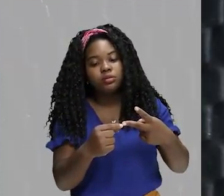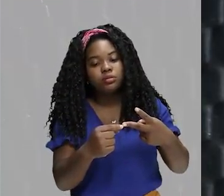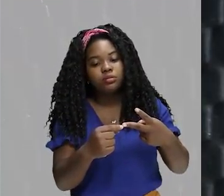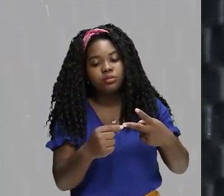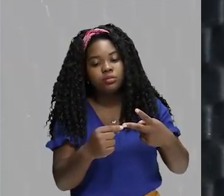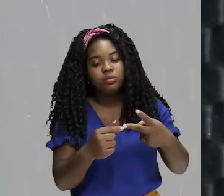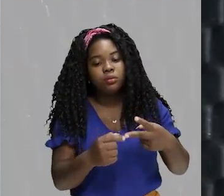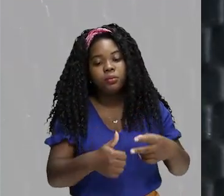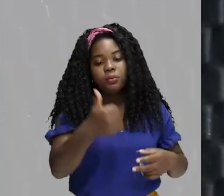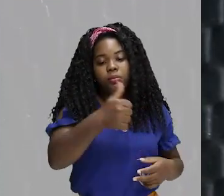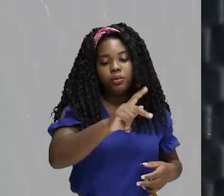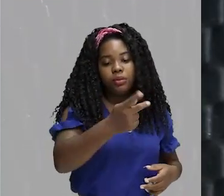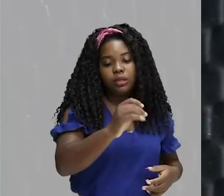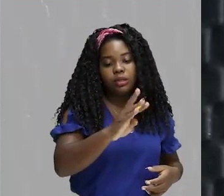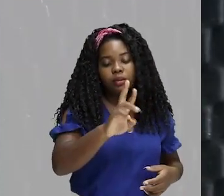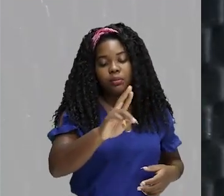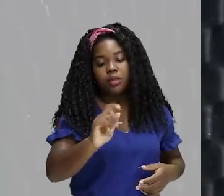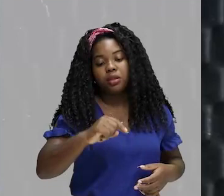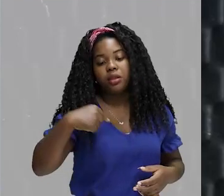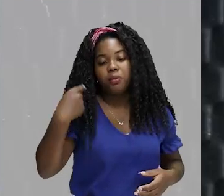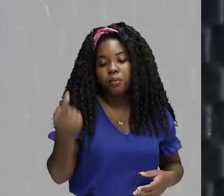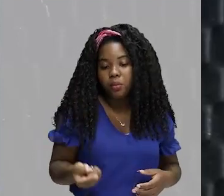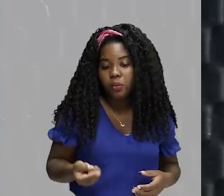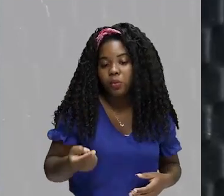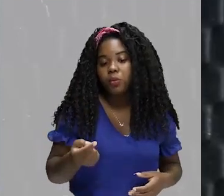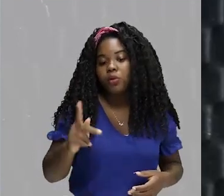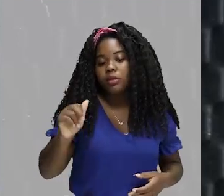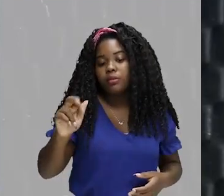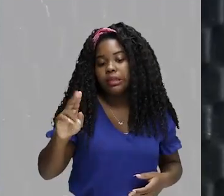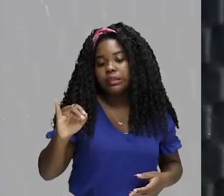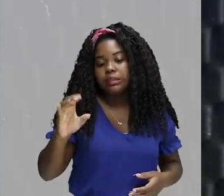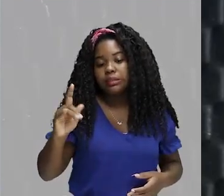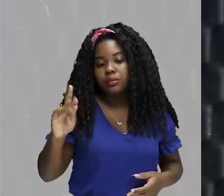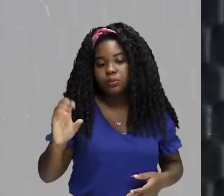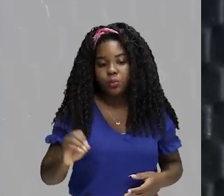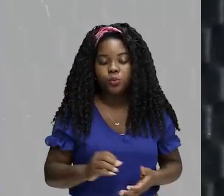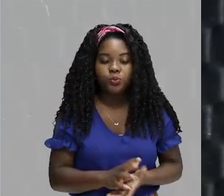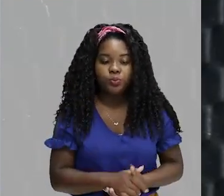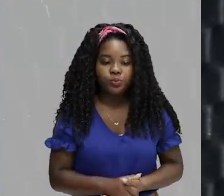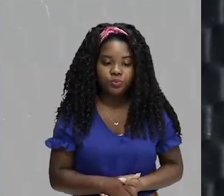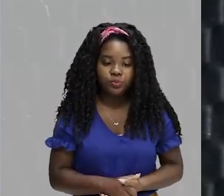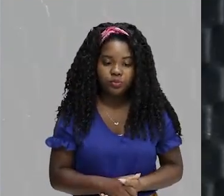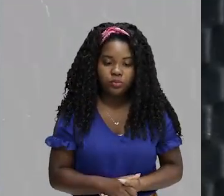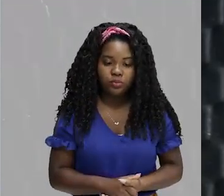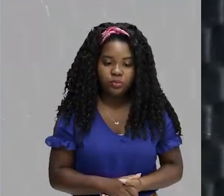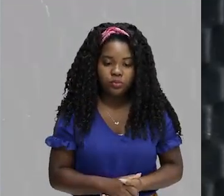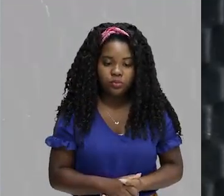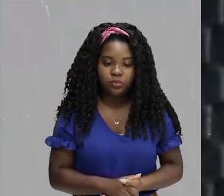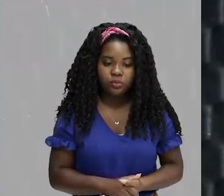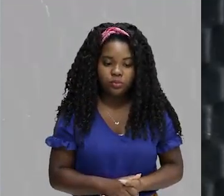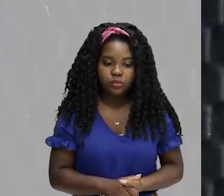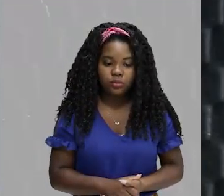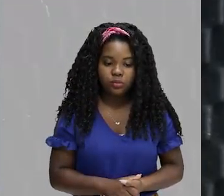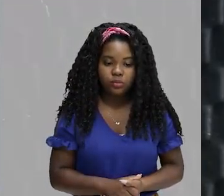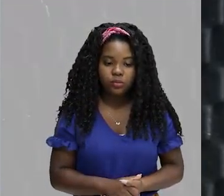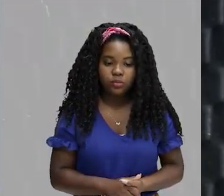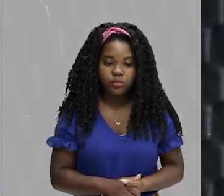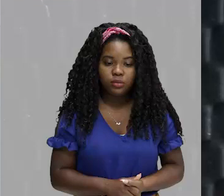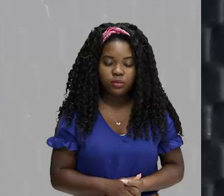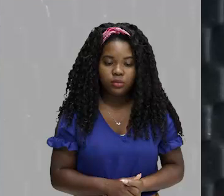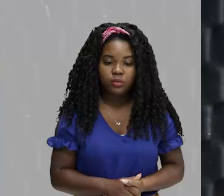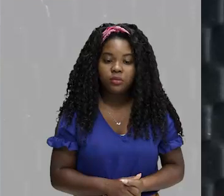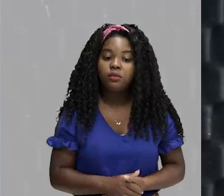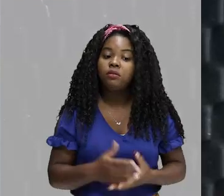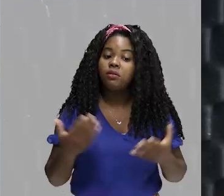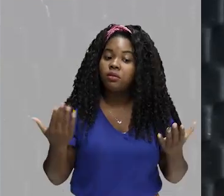Primeiro o verbo haber e depois o verbo no particípio. Metiste la pata. Eu acho